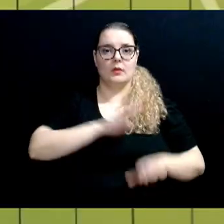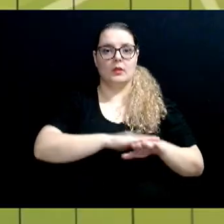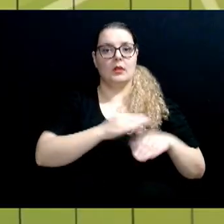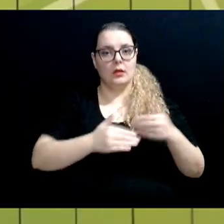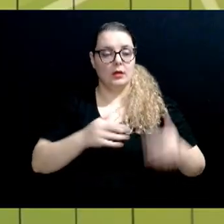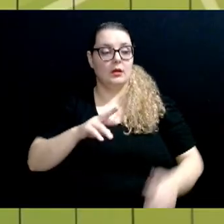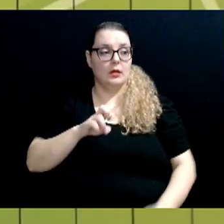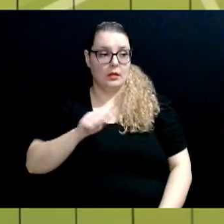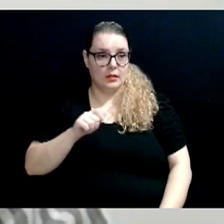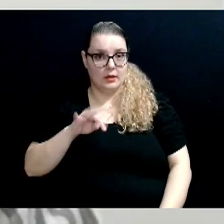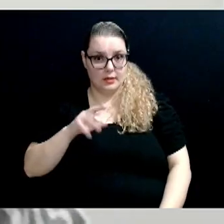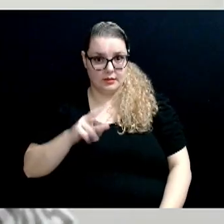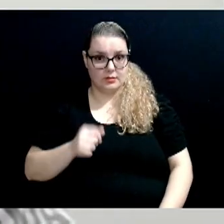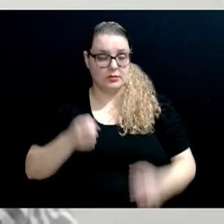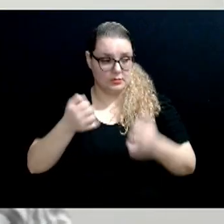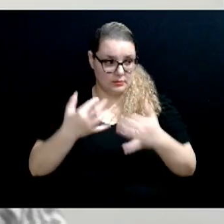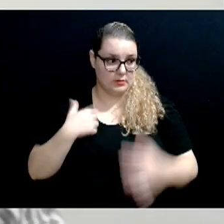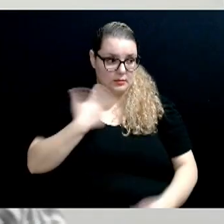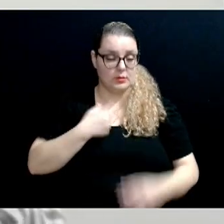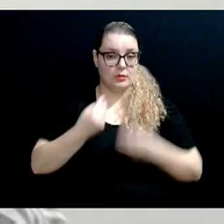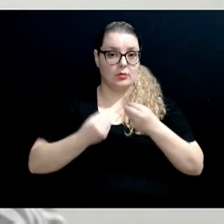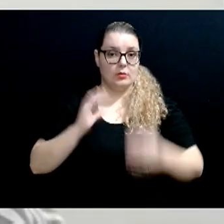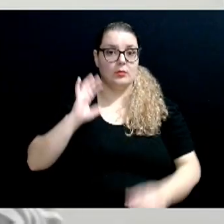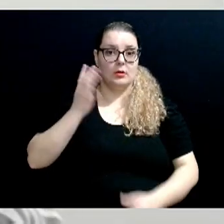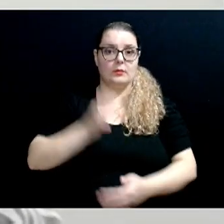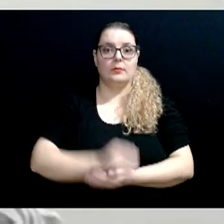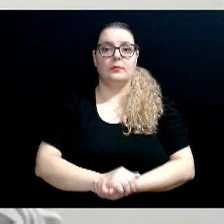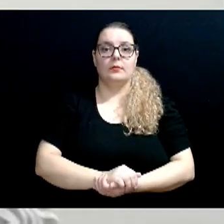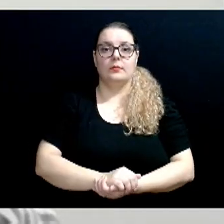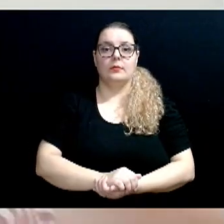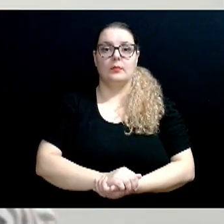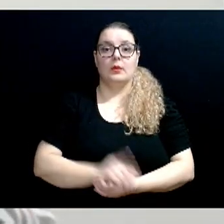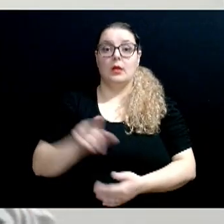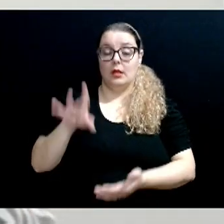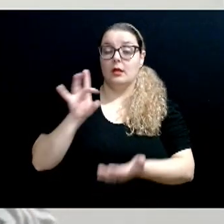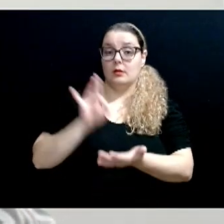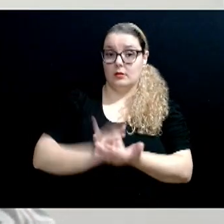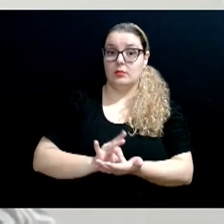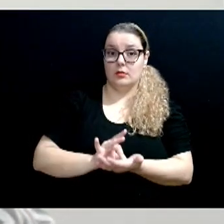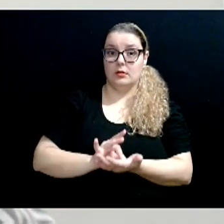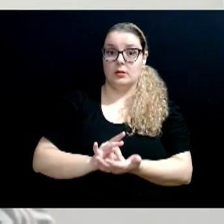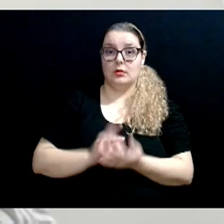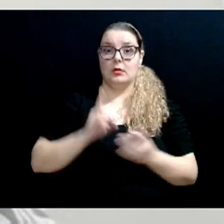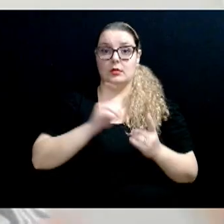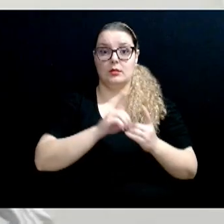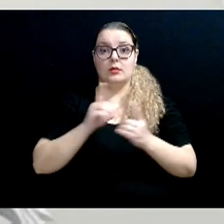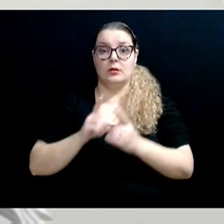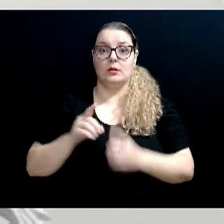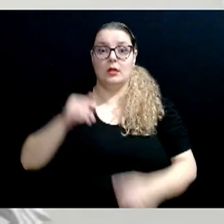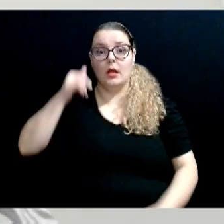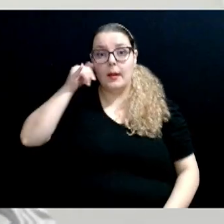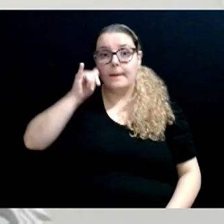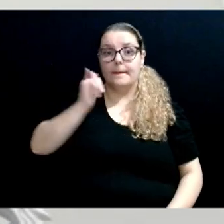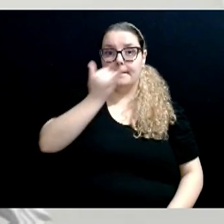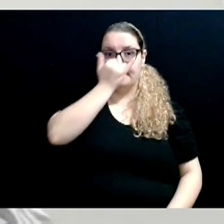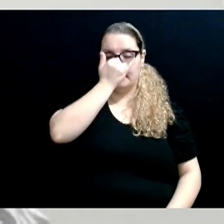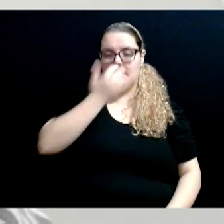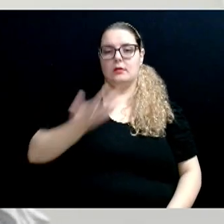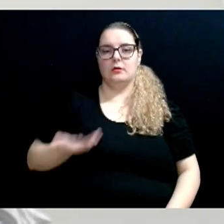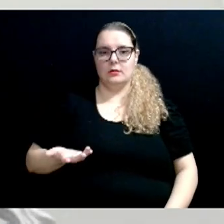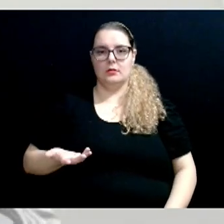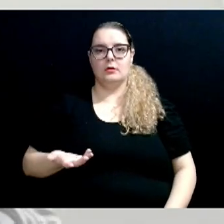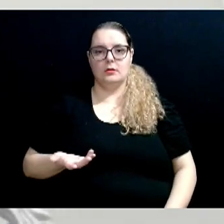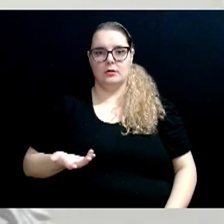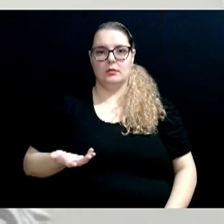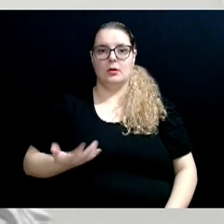isso funciona? Na verdade, a abordagem ela é preventiva, né? O modo mais